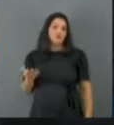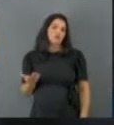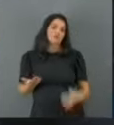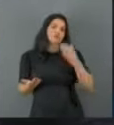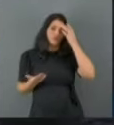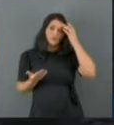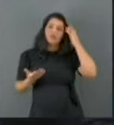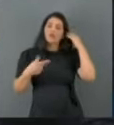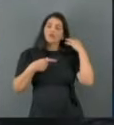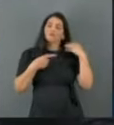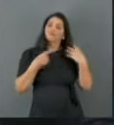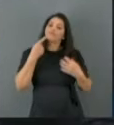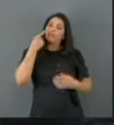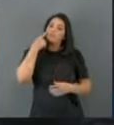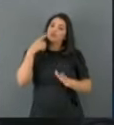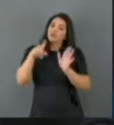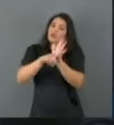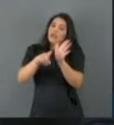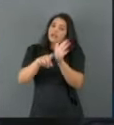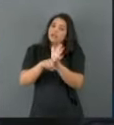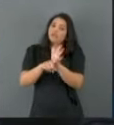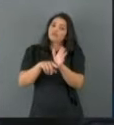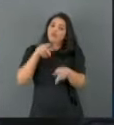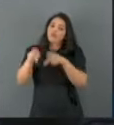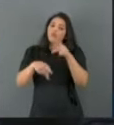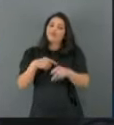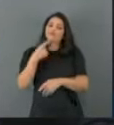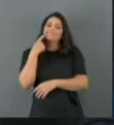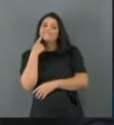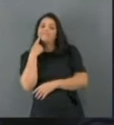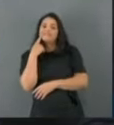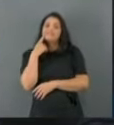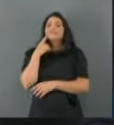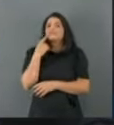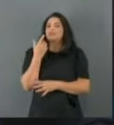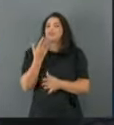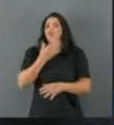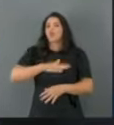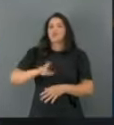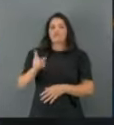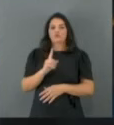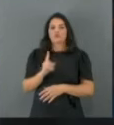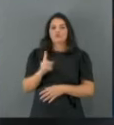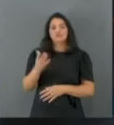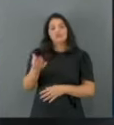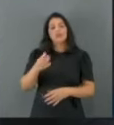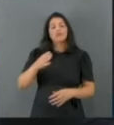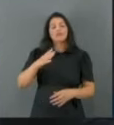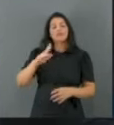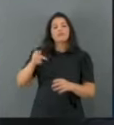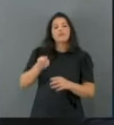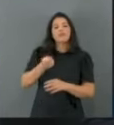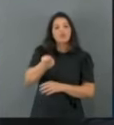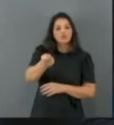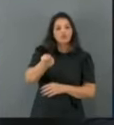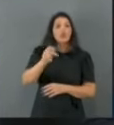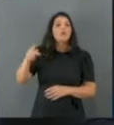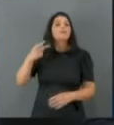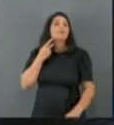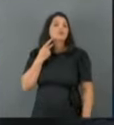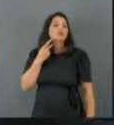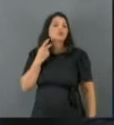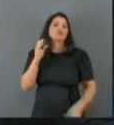repercussão negativa na sociedade. Destaco aqui, entre outros, comentários do promotor de justiça de São Paulo, Lincoln